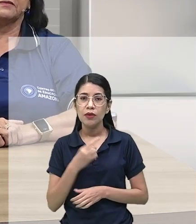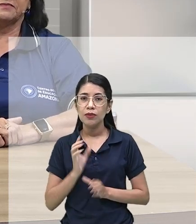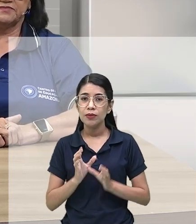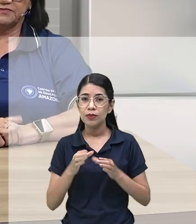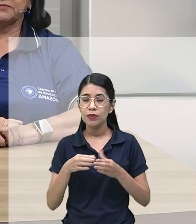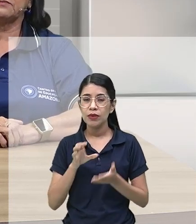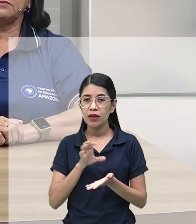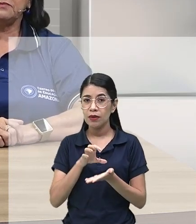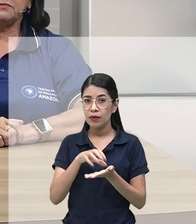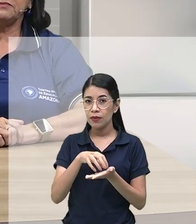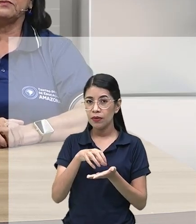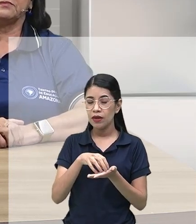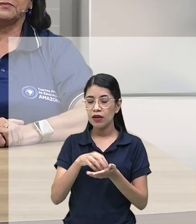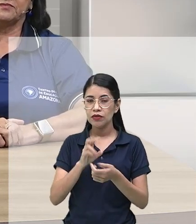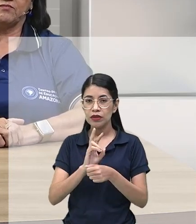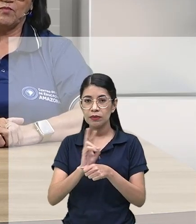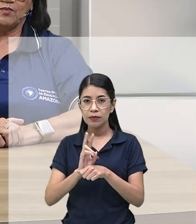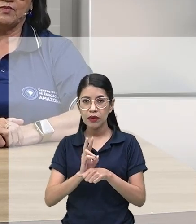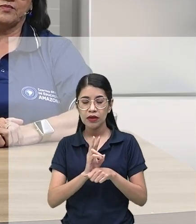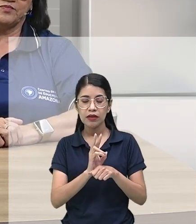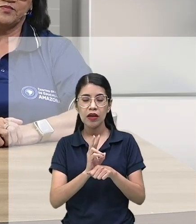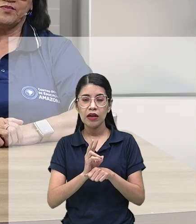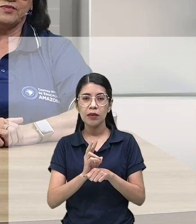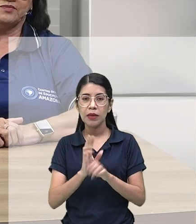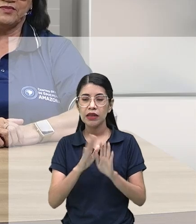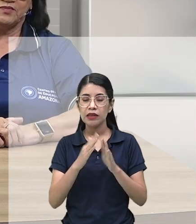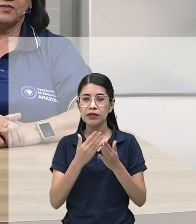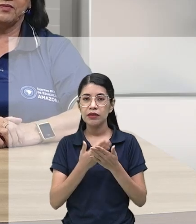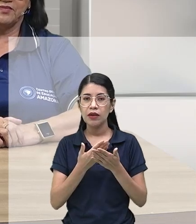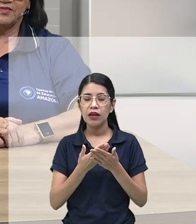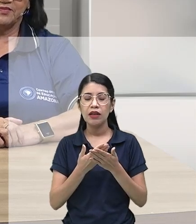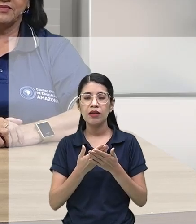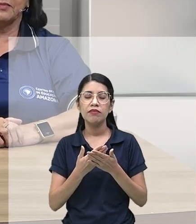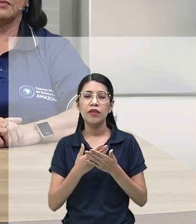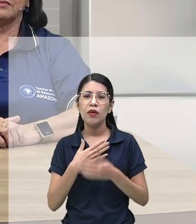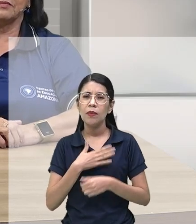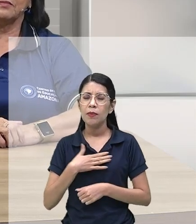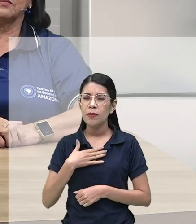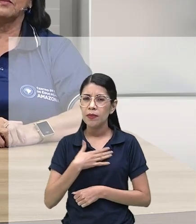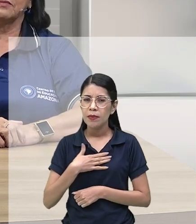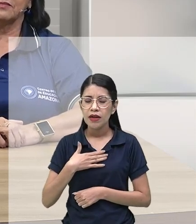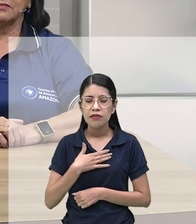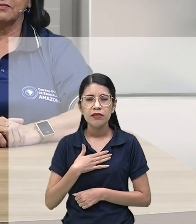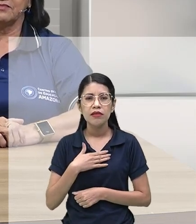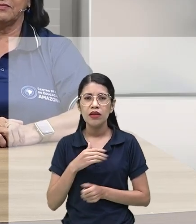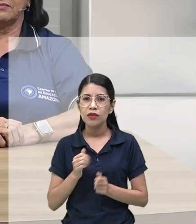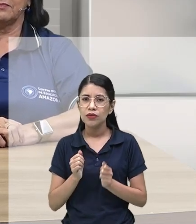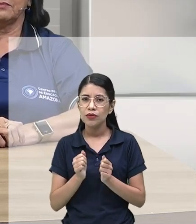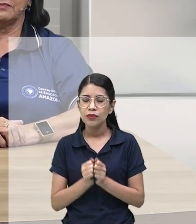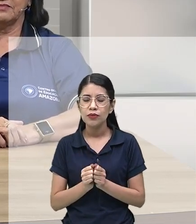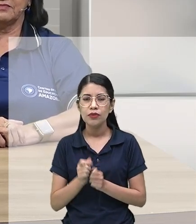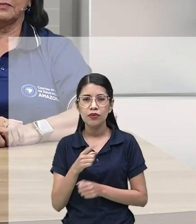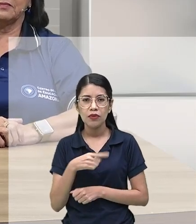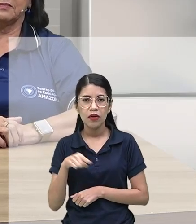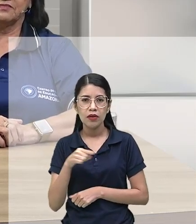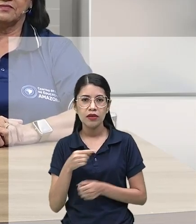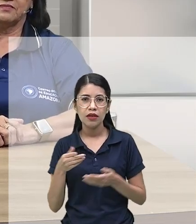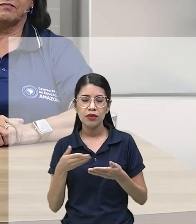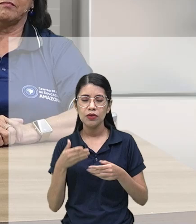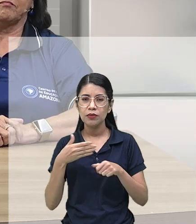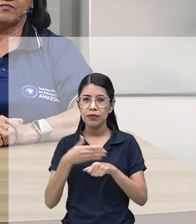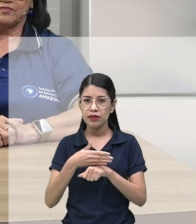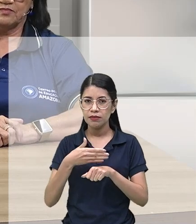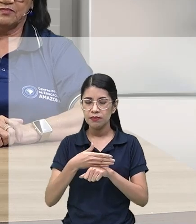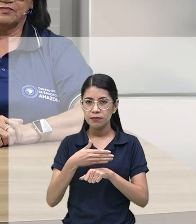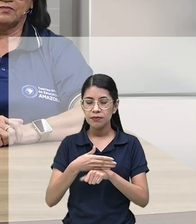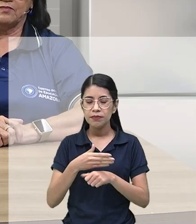né, da coordenação de monitoramento escolar, é uma imensa satisfação estar contando com a participação de todos.